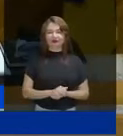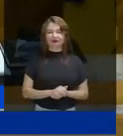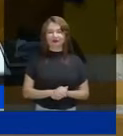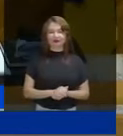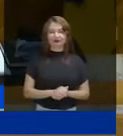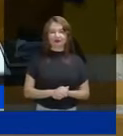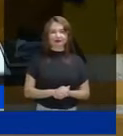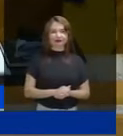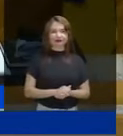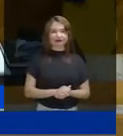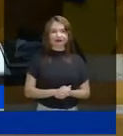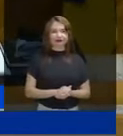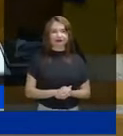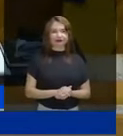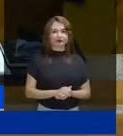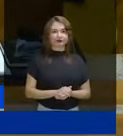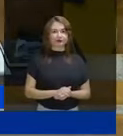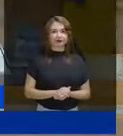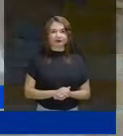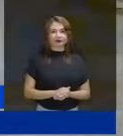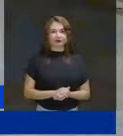segue o líder.